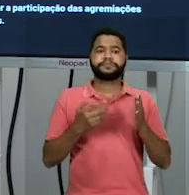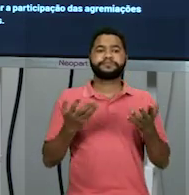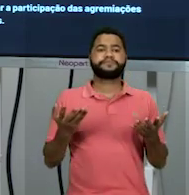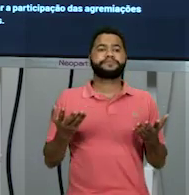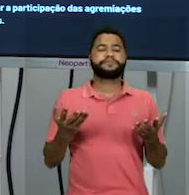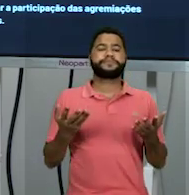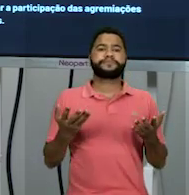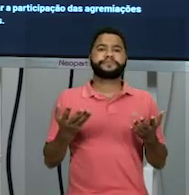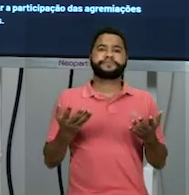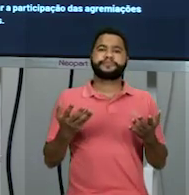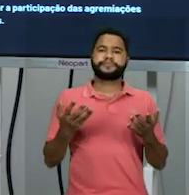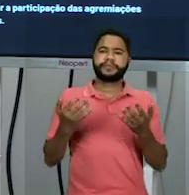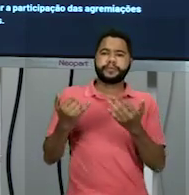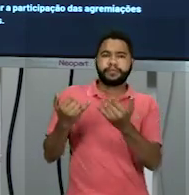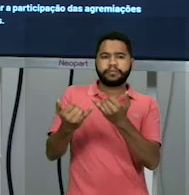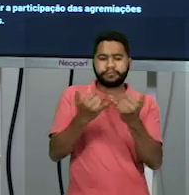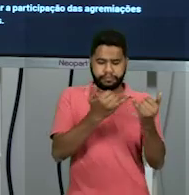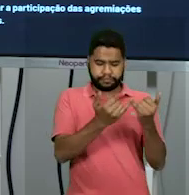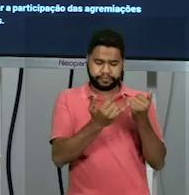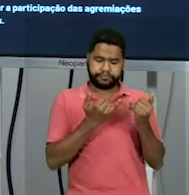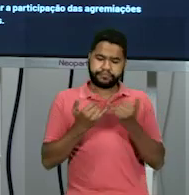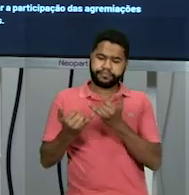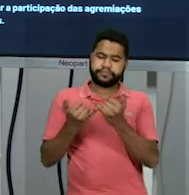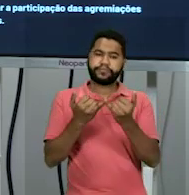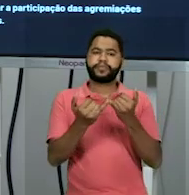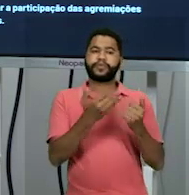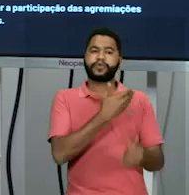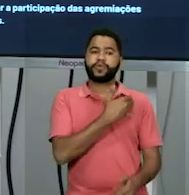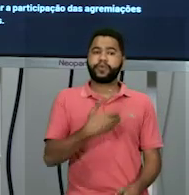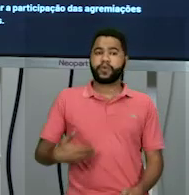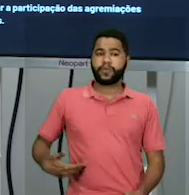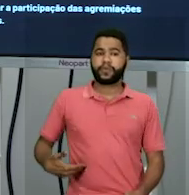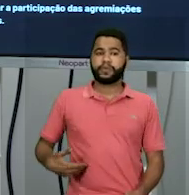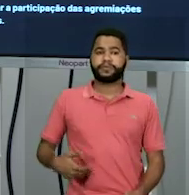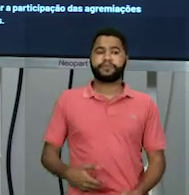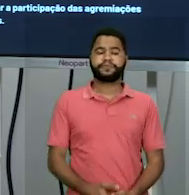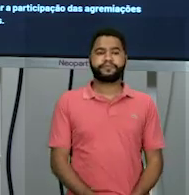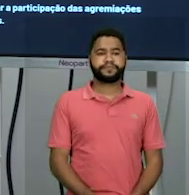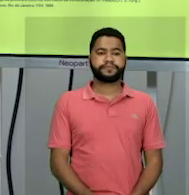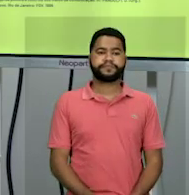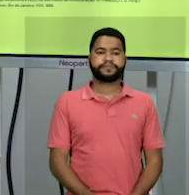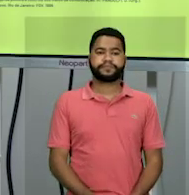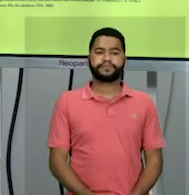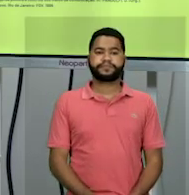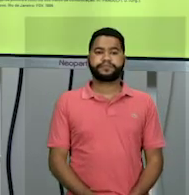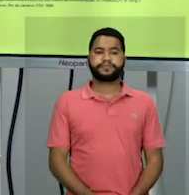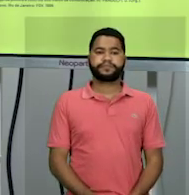essa aproximação desse governante com as massas.